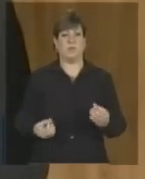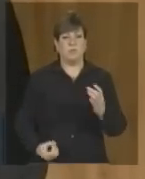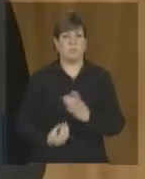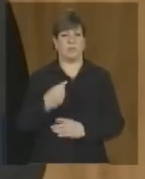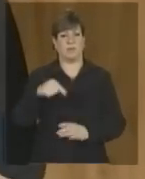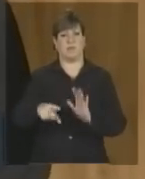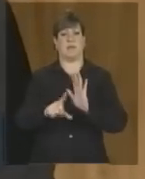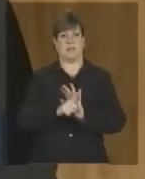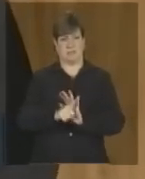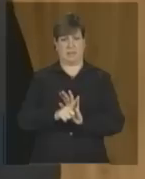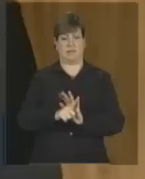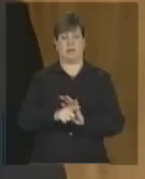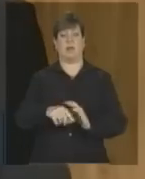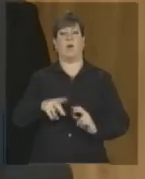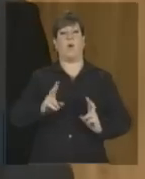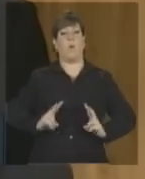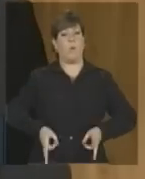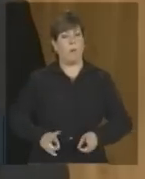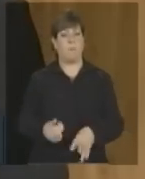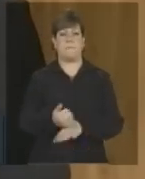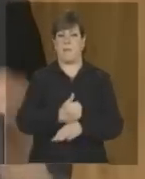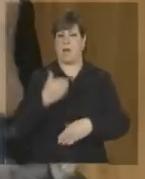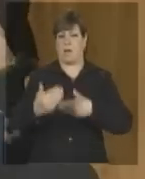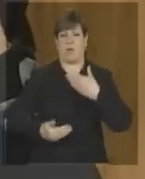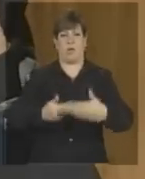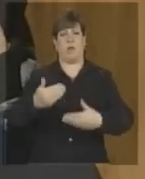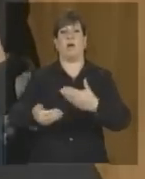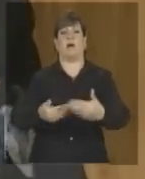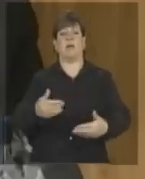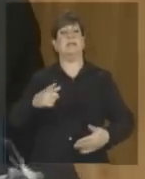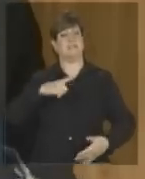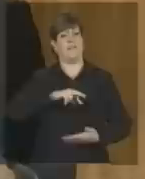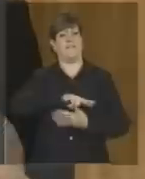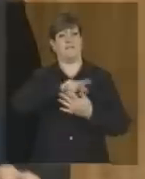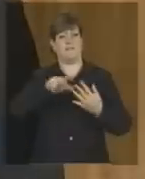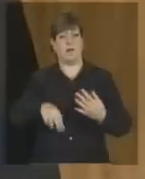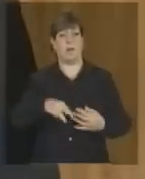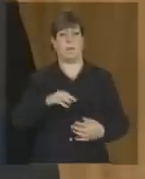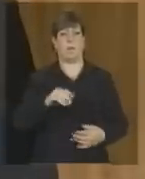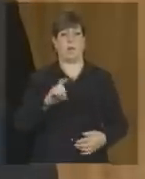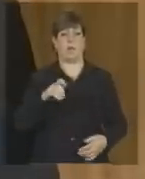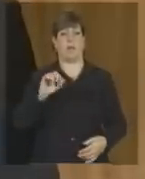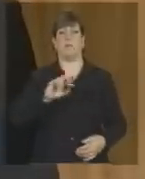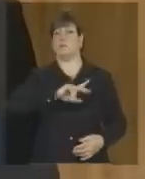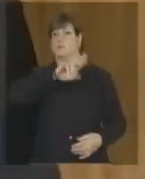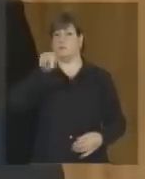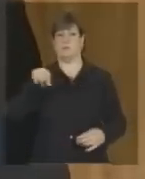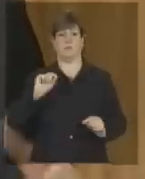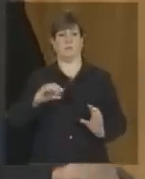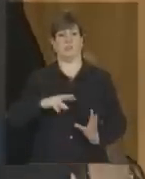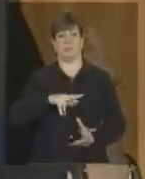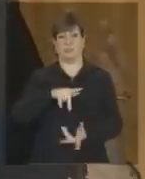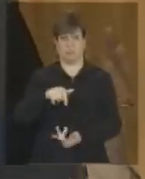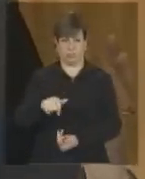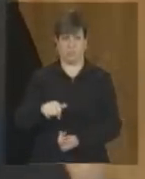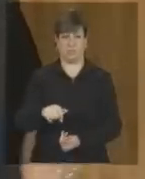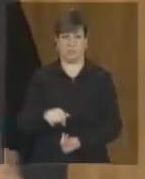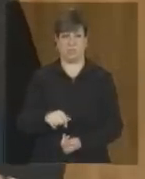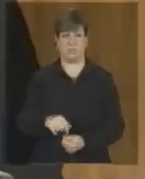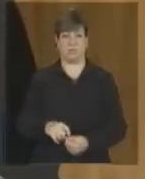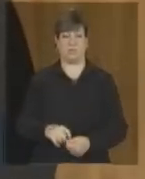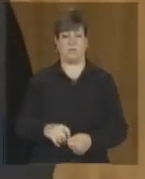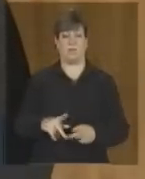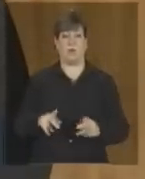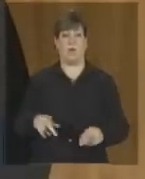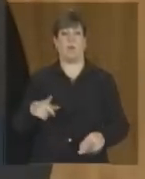implementação e continuar a melhorar em cima dela. Há vários modelos ao redor do mundo em termos de como você